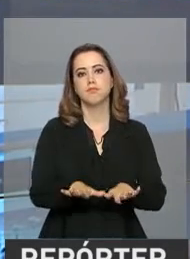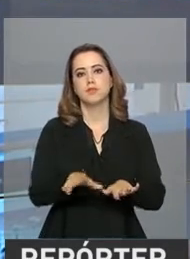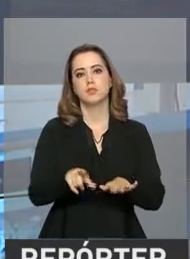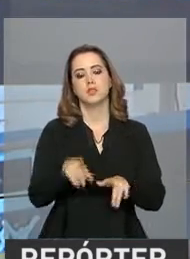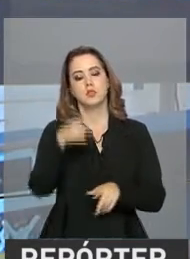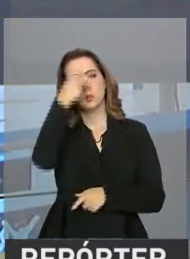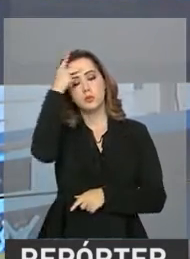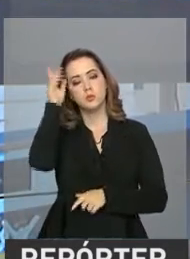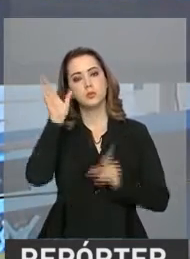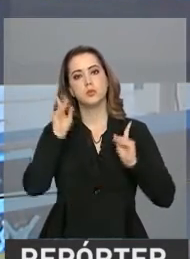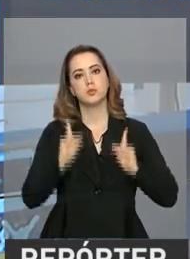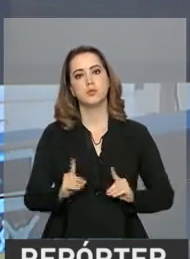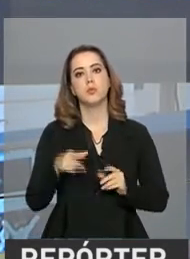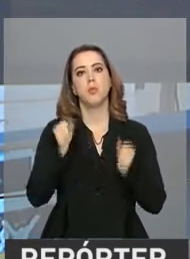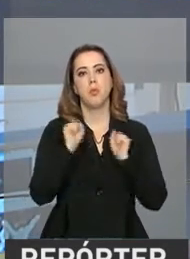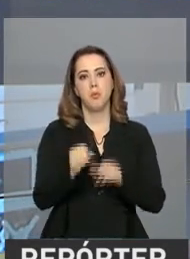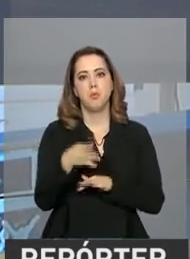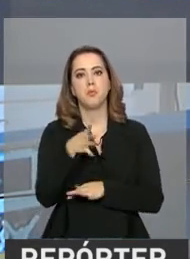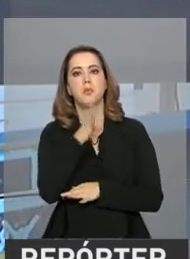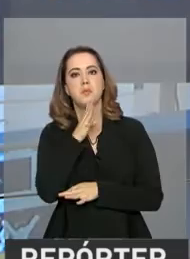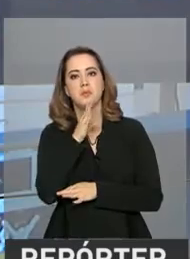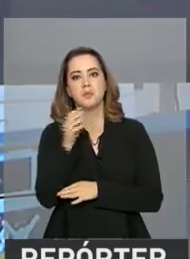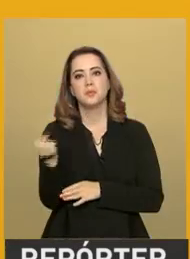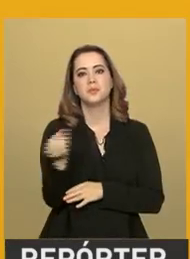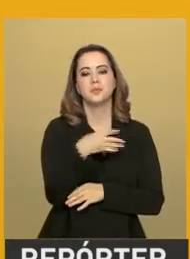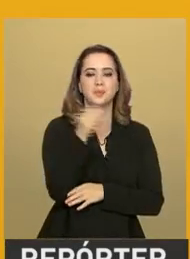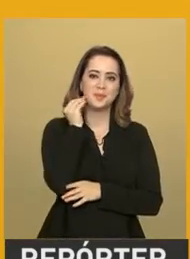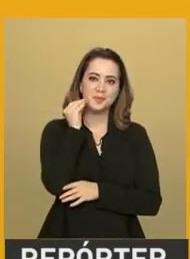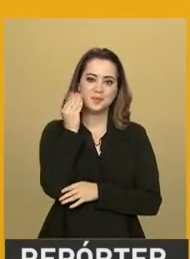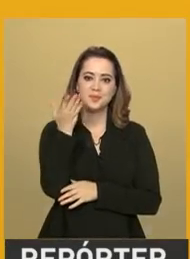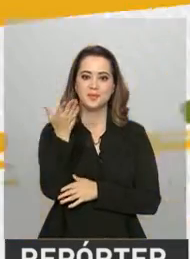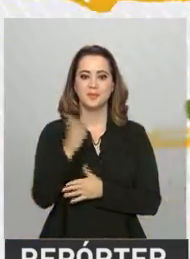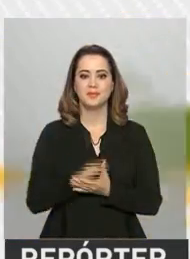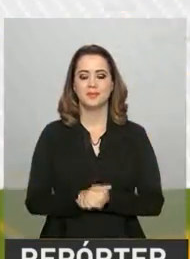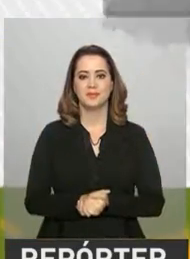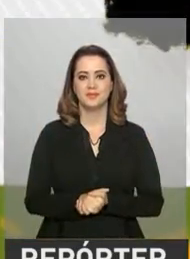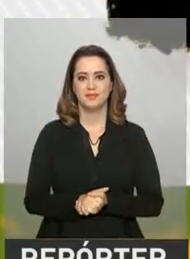Rio de Janeiro, vai poder curtir novas experiências.